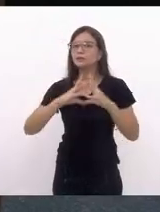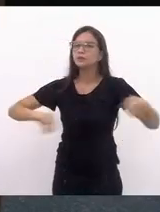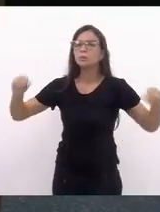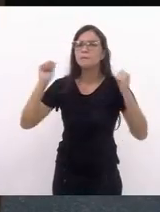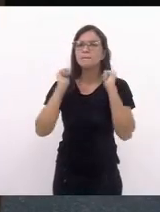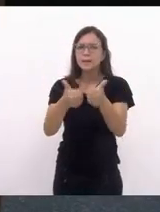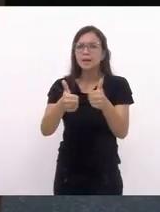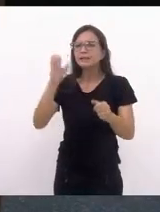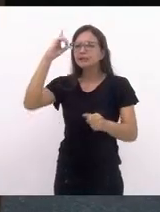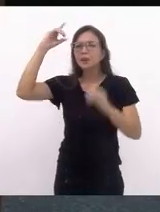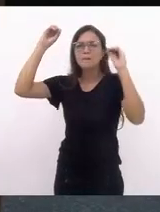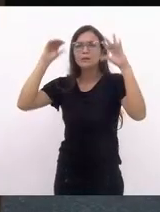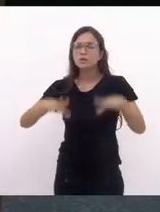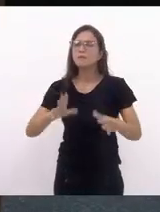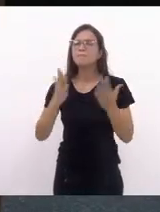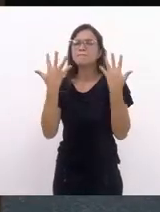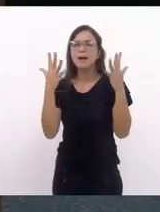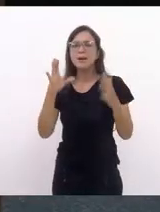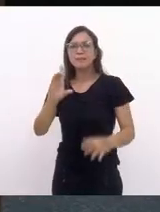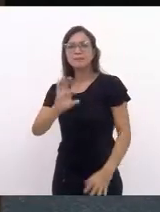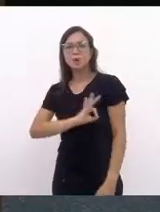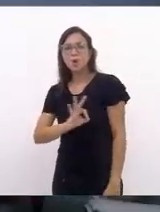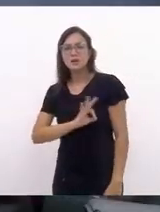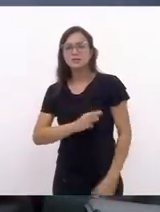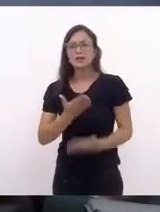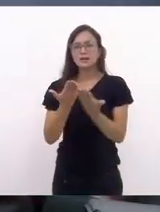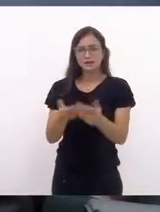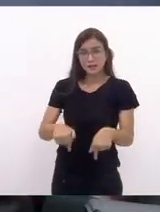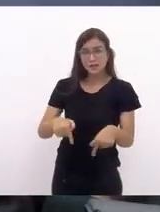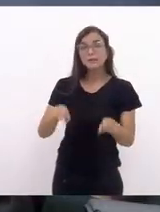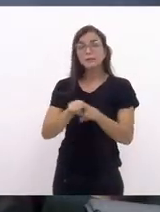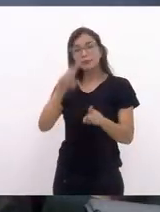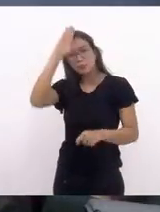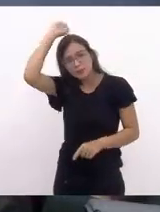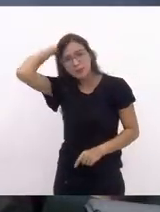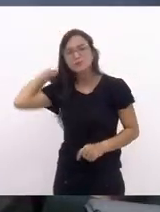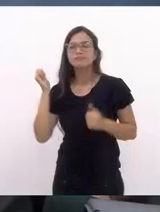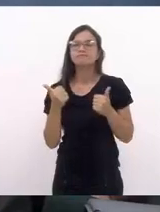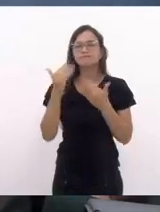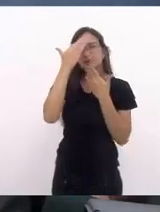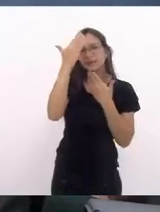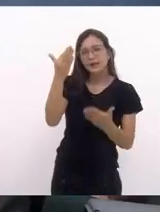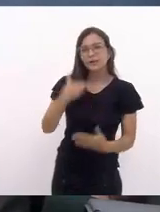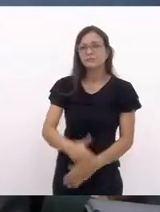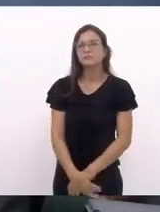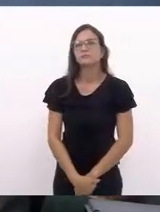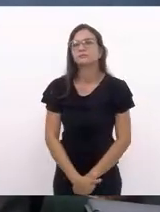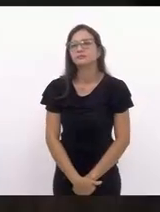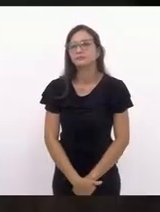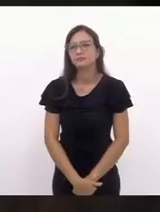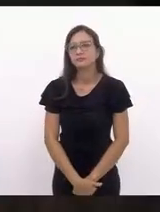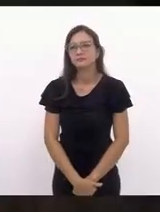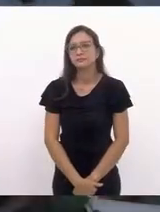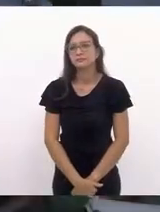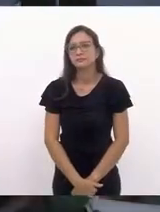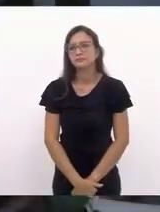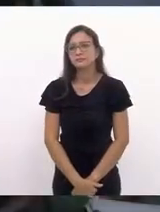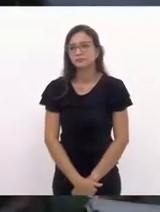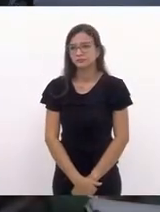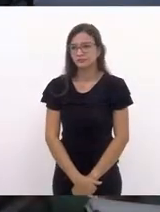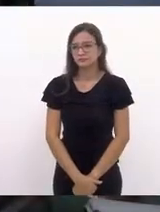parabéns a todos os militares se a questão Muito obrigado senhor presidente a o